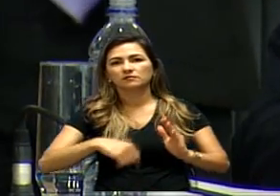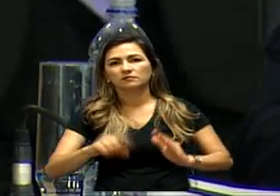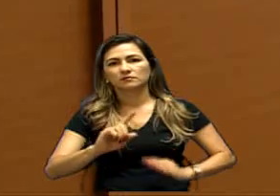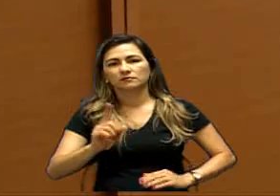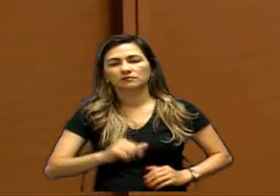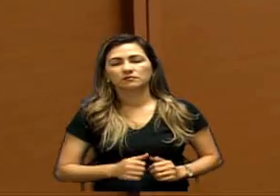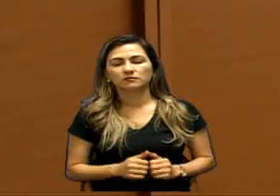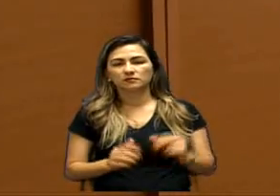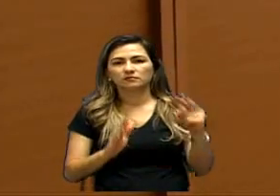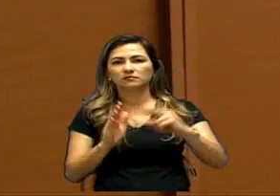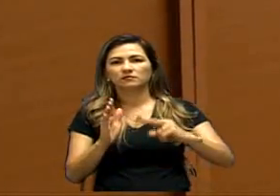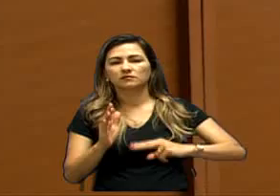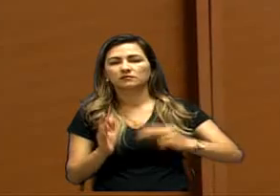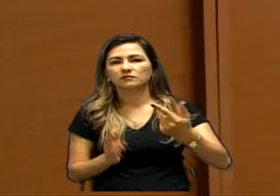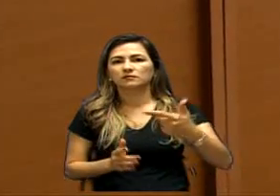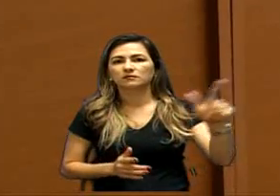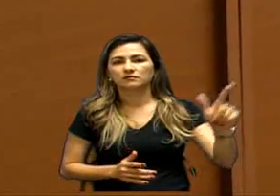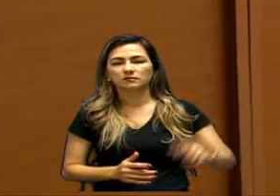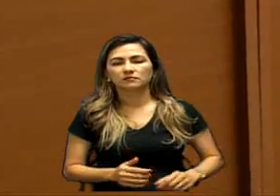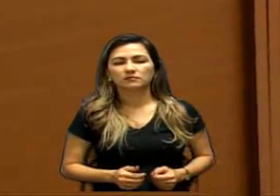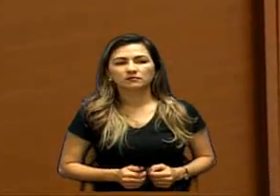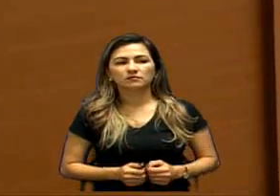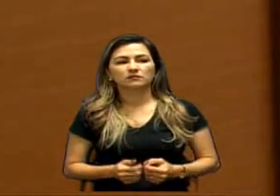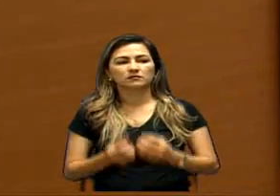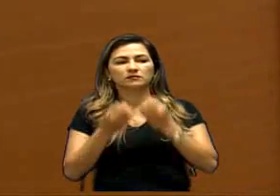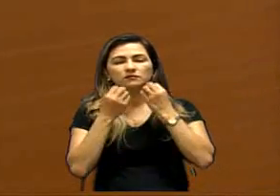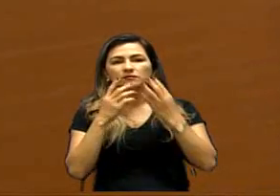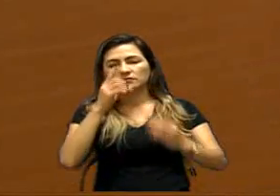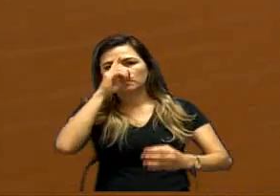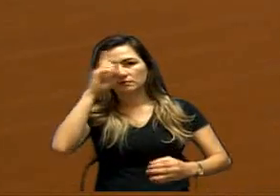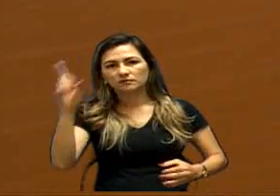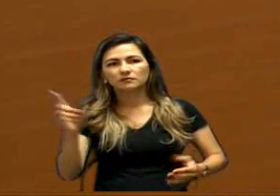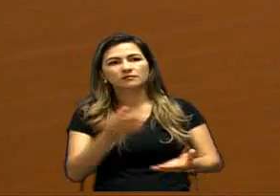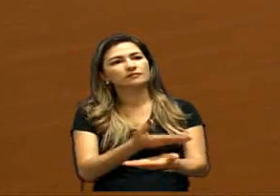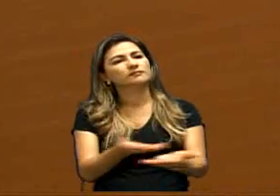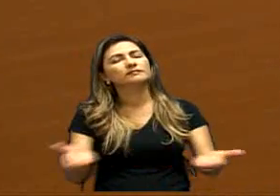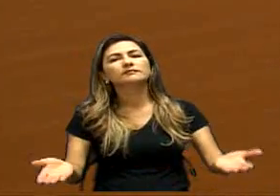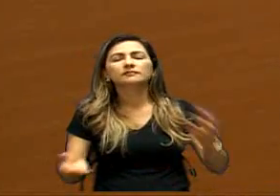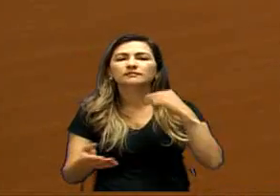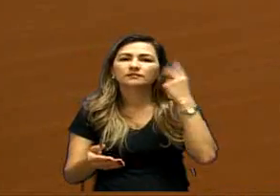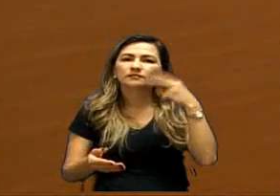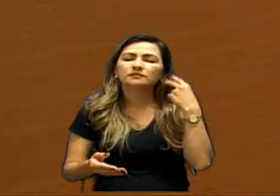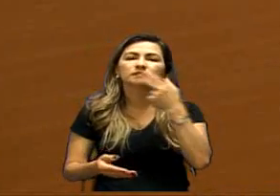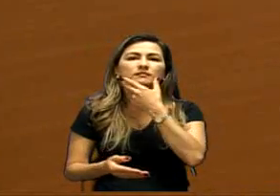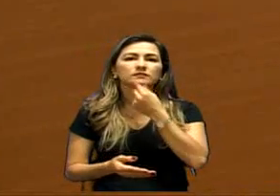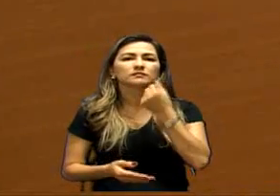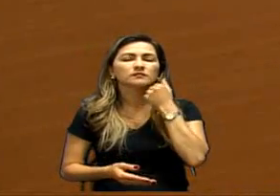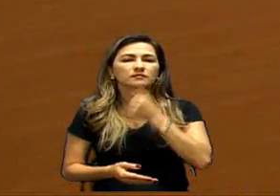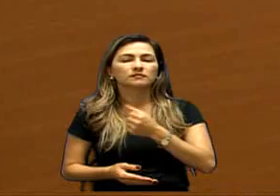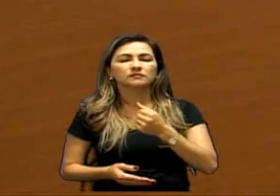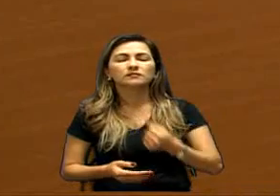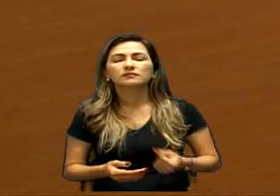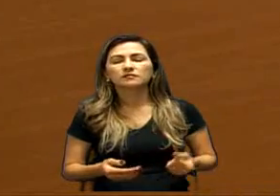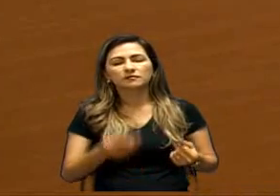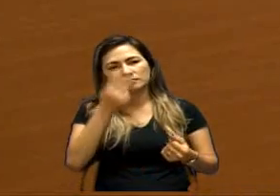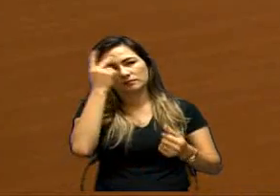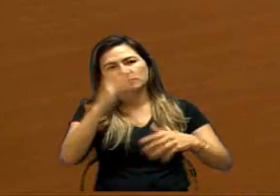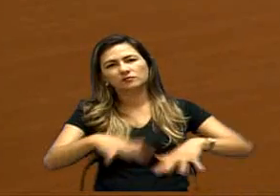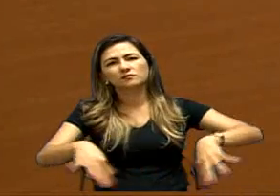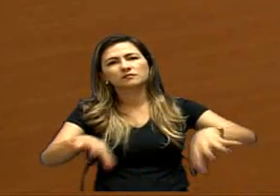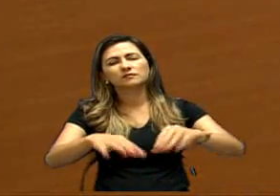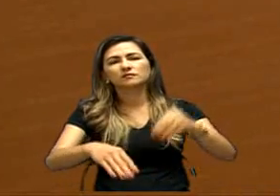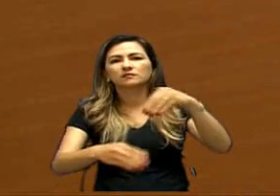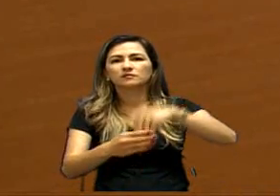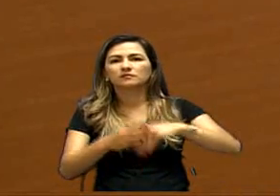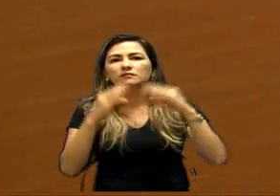dia. Muito bom dia, senhor presidente, bom dia, senhores vereadores, vereadoras. Bom dia a todos aqui no plenário da Câmara